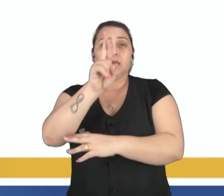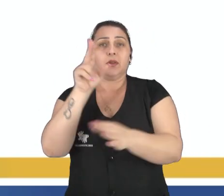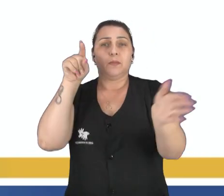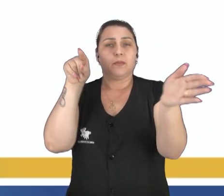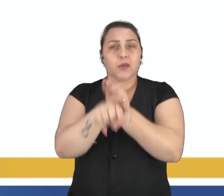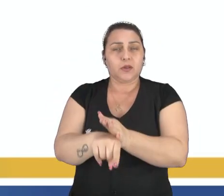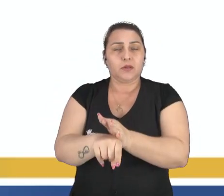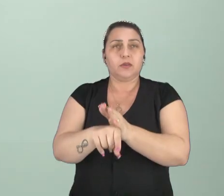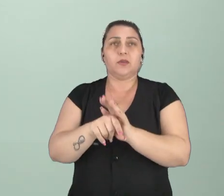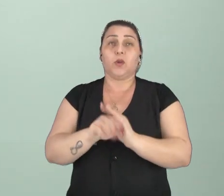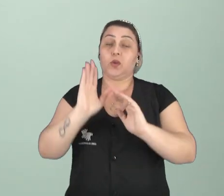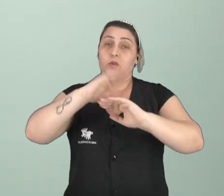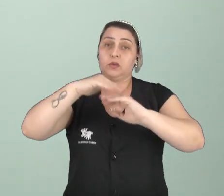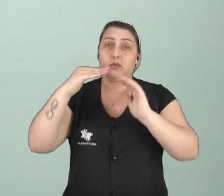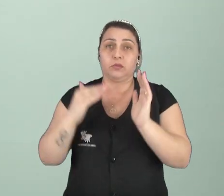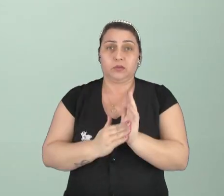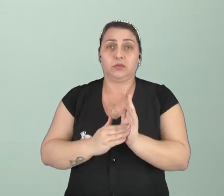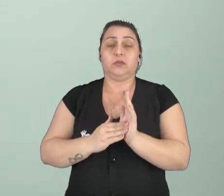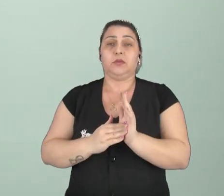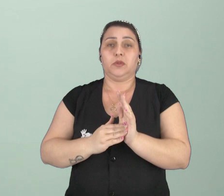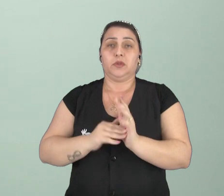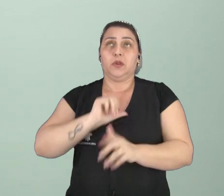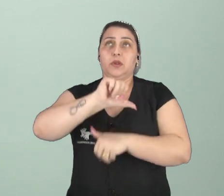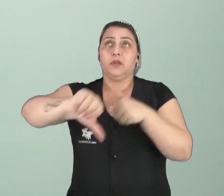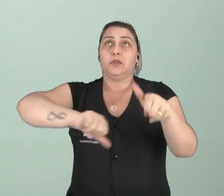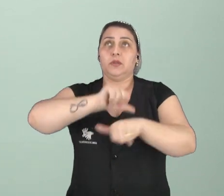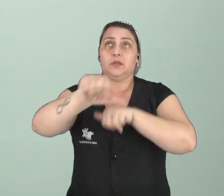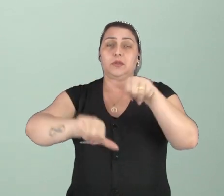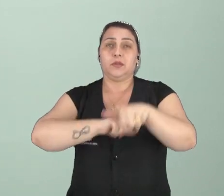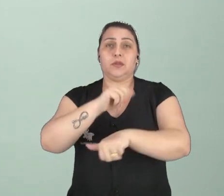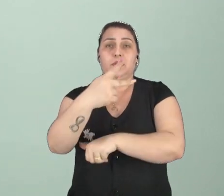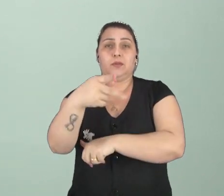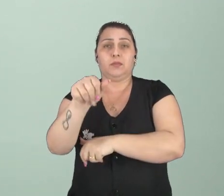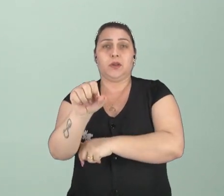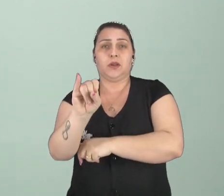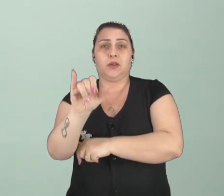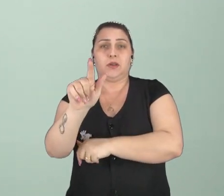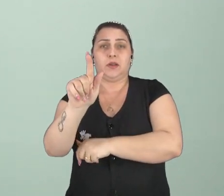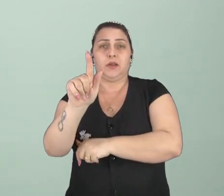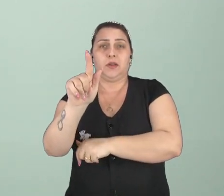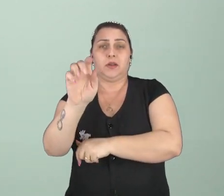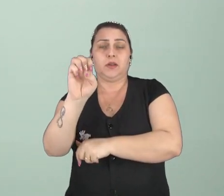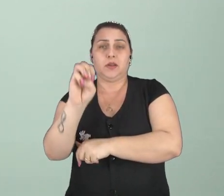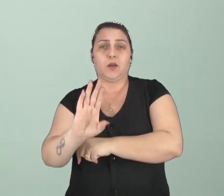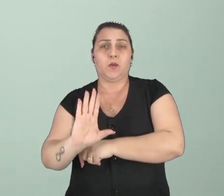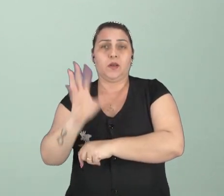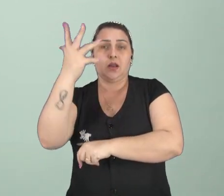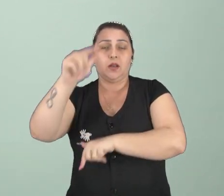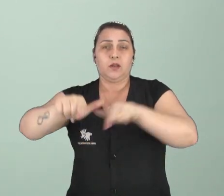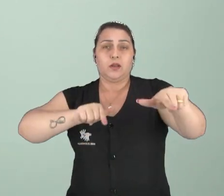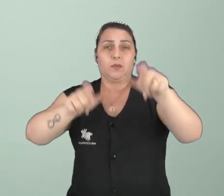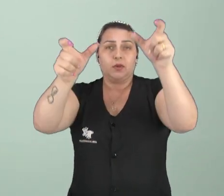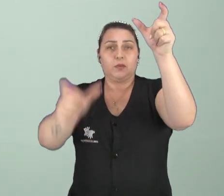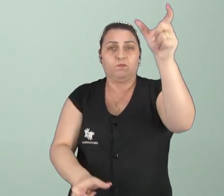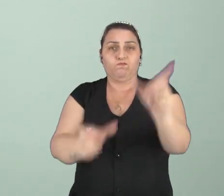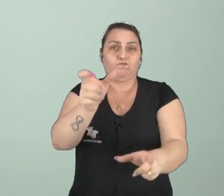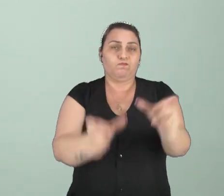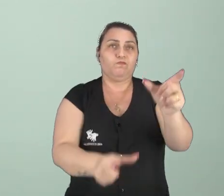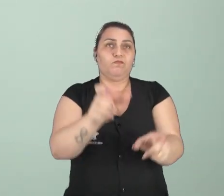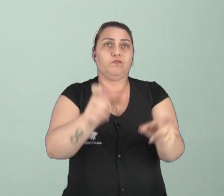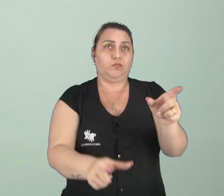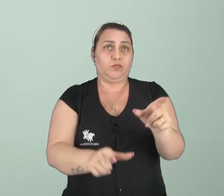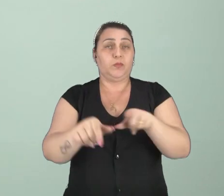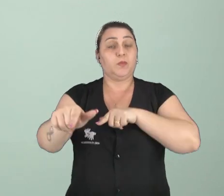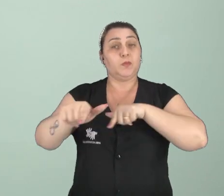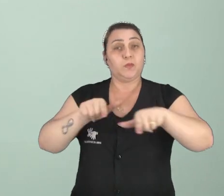à pergunta, todas as transformações da paisagem e da natureza, elas decorrem do trabalho humano, certo? Então,